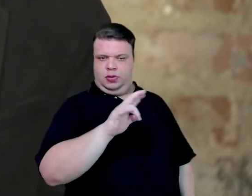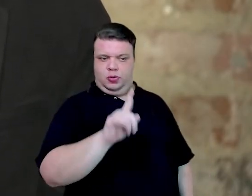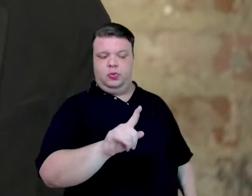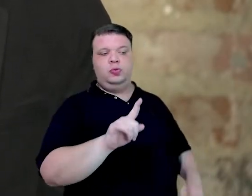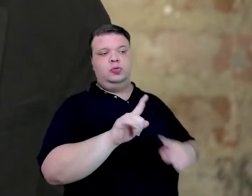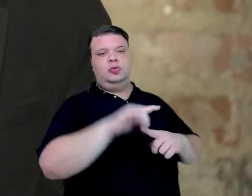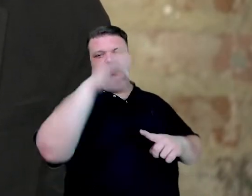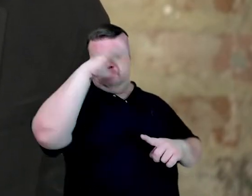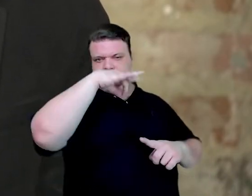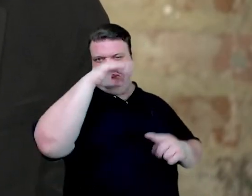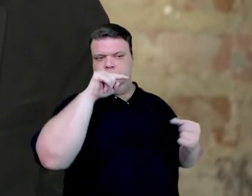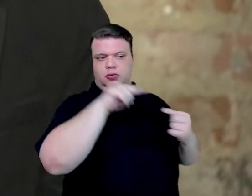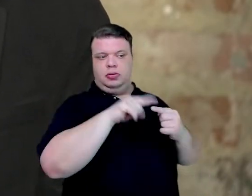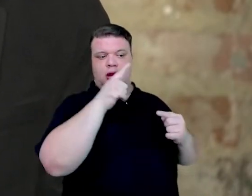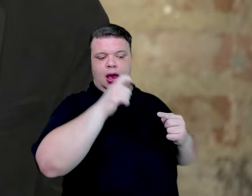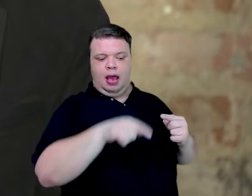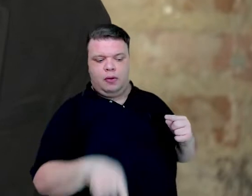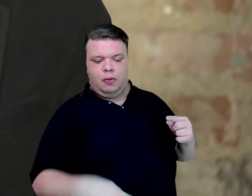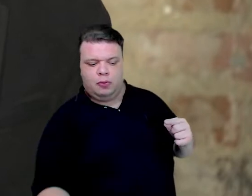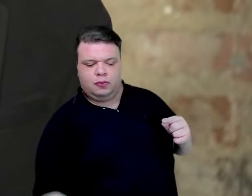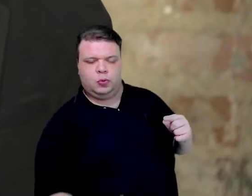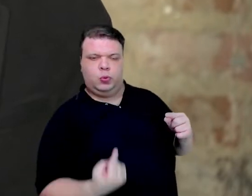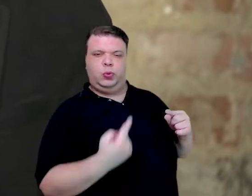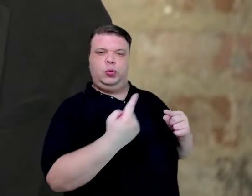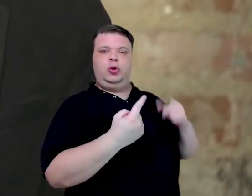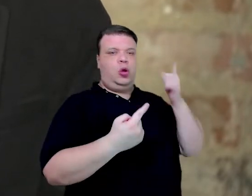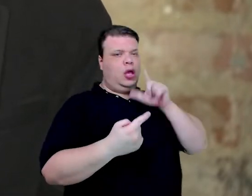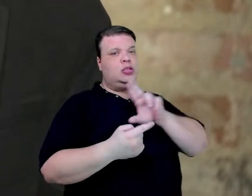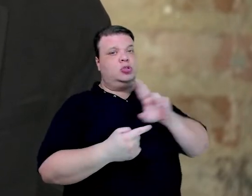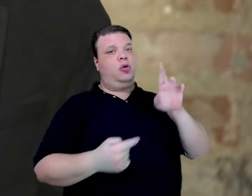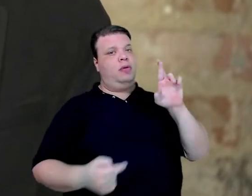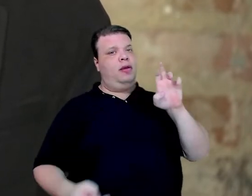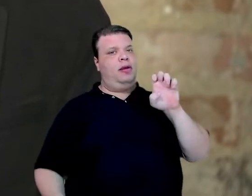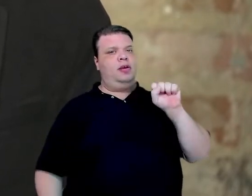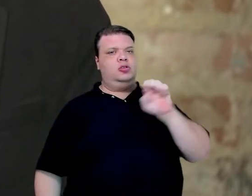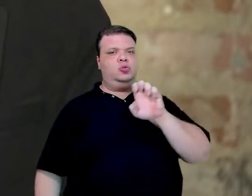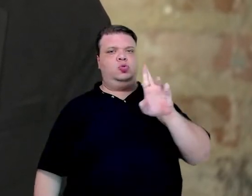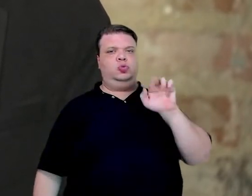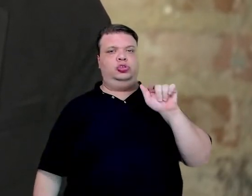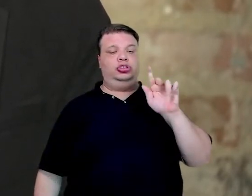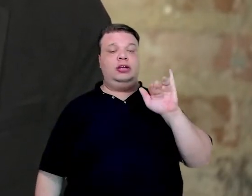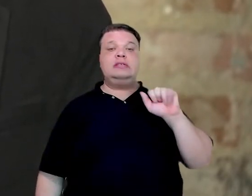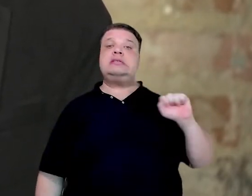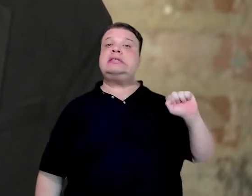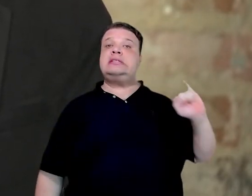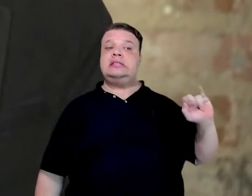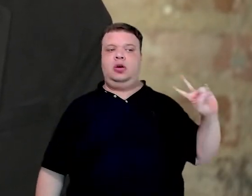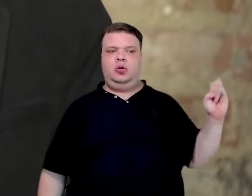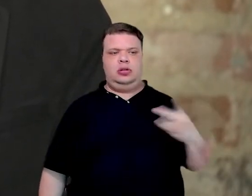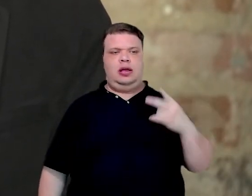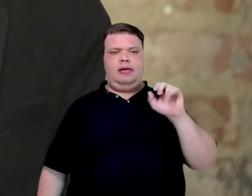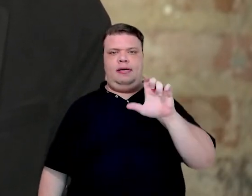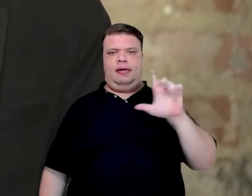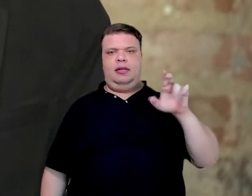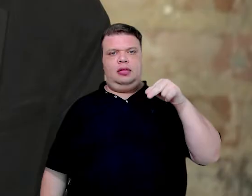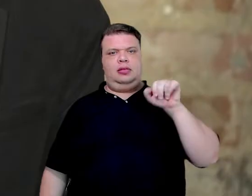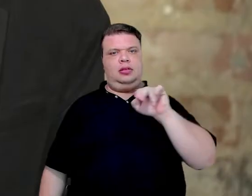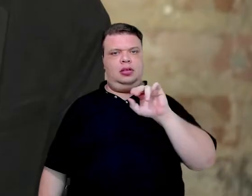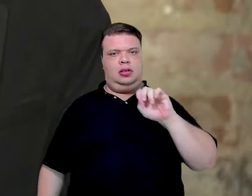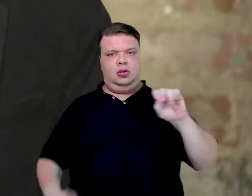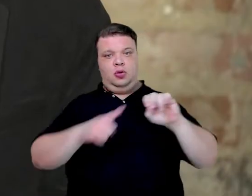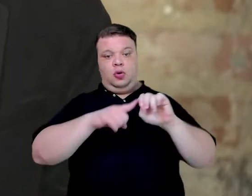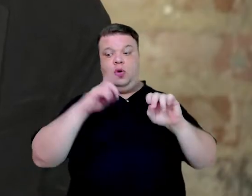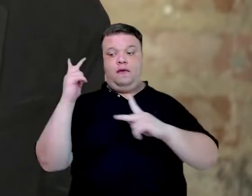Pacífico Equatorial afastam a água da costa do Peru, permitindo que águas profundas mais frias subam à superfície. Nós chamamos isso de